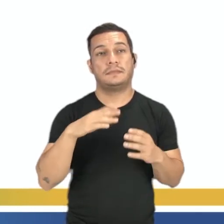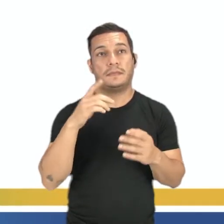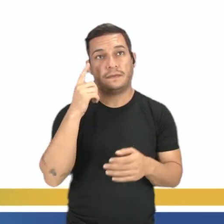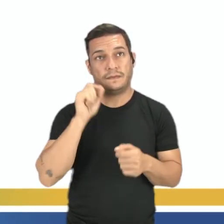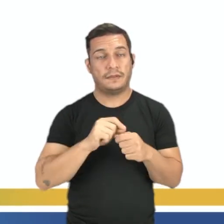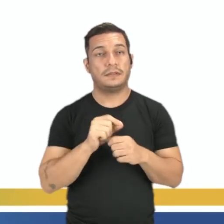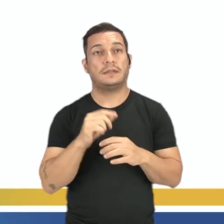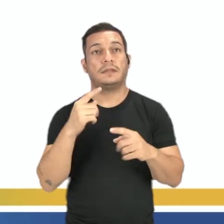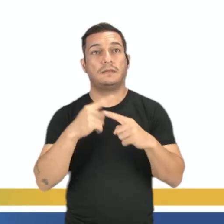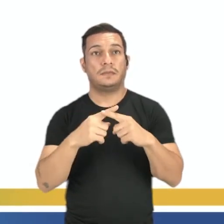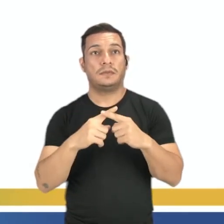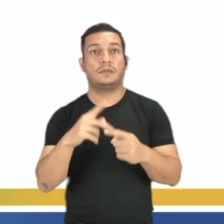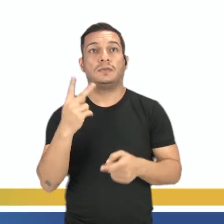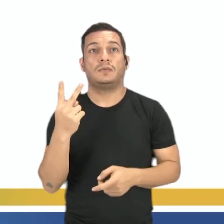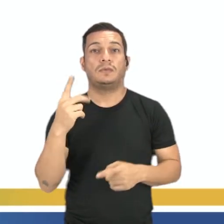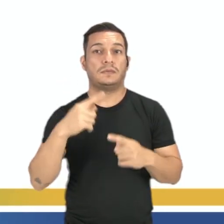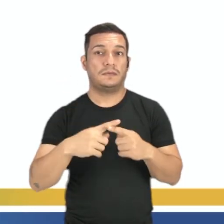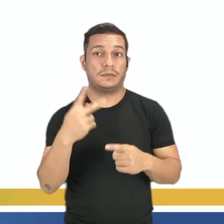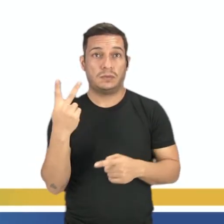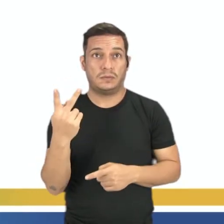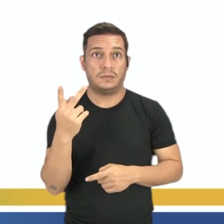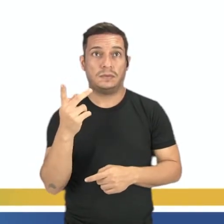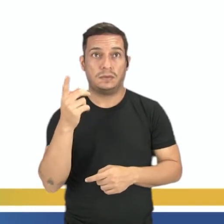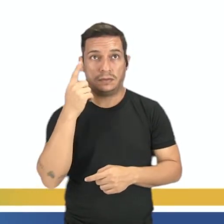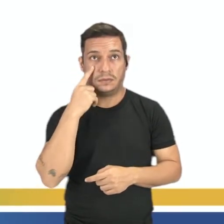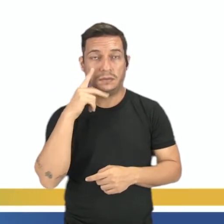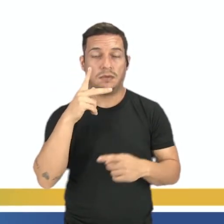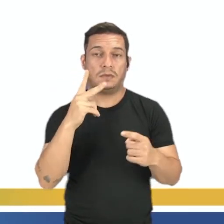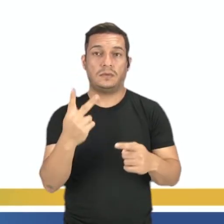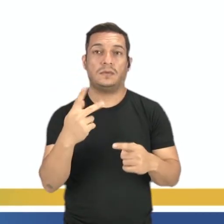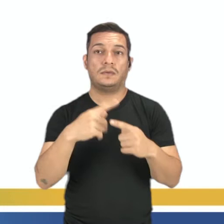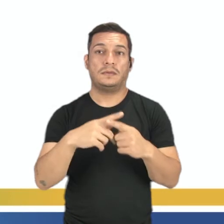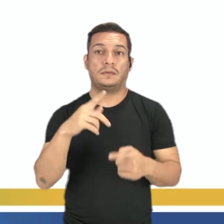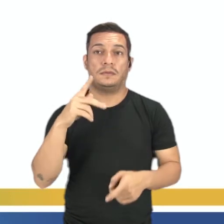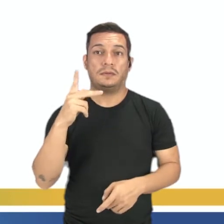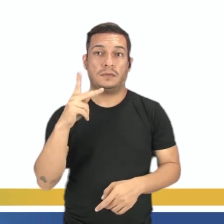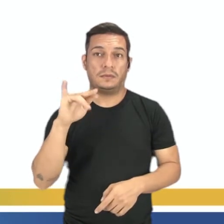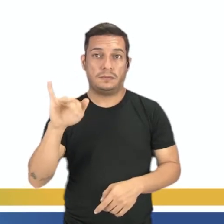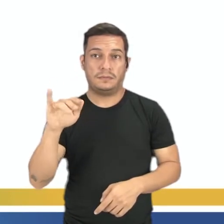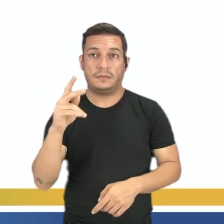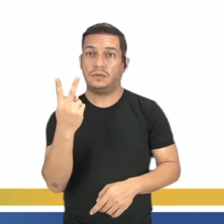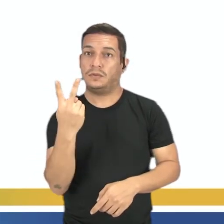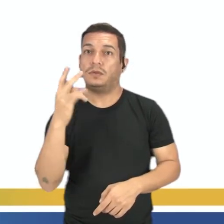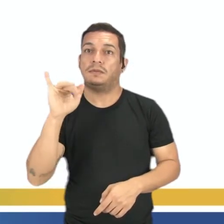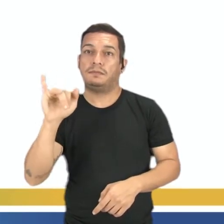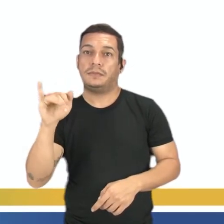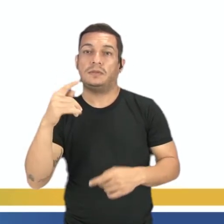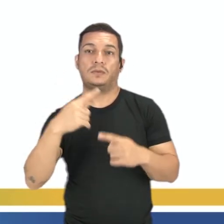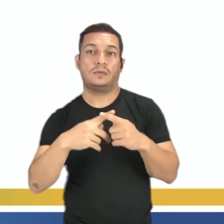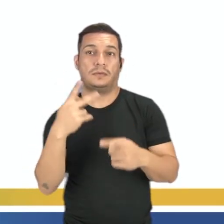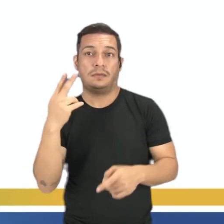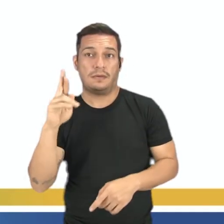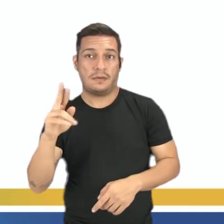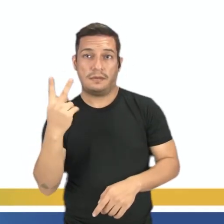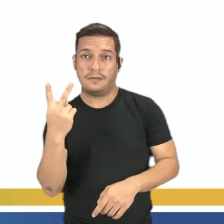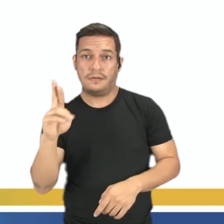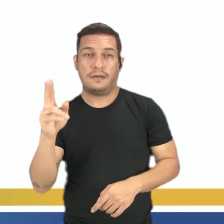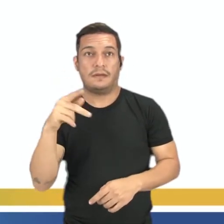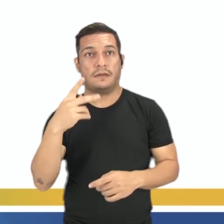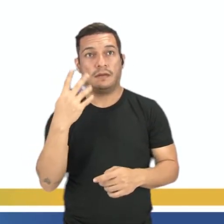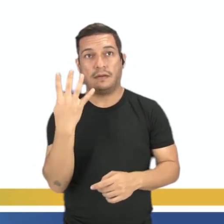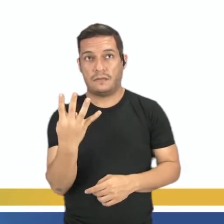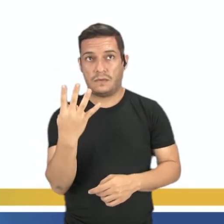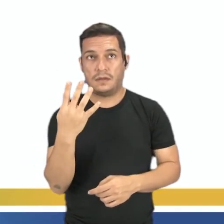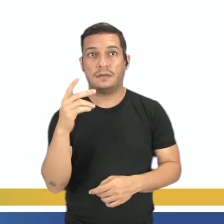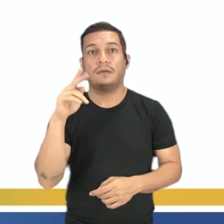a multiplicação de 2 vezes 2 aqui, 2π com 2R, vamos ter 4. E vamos manter o π e o R ao